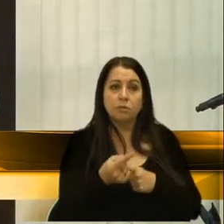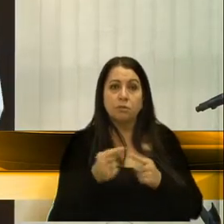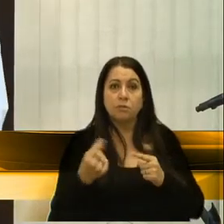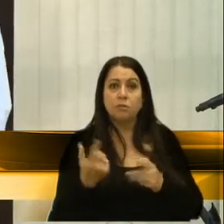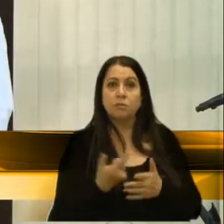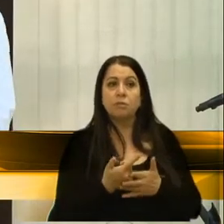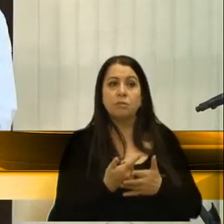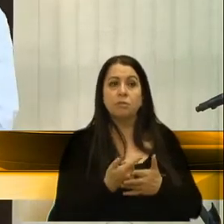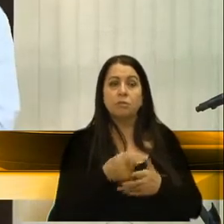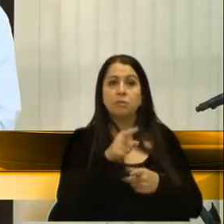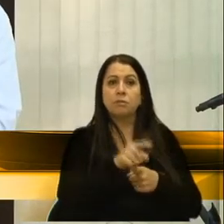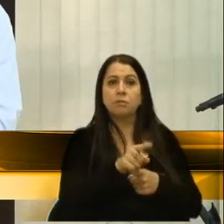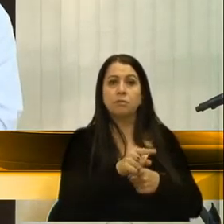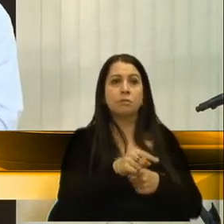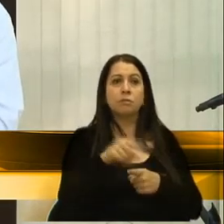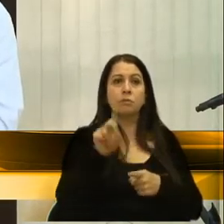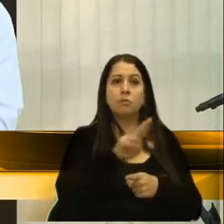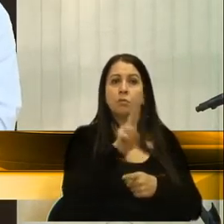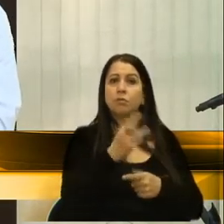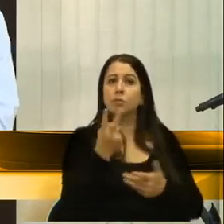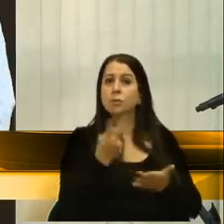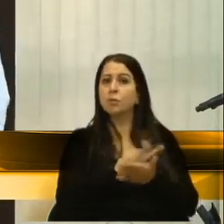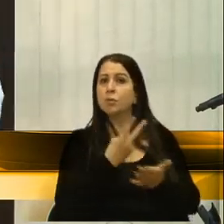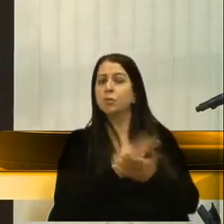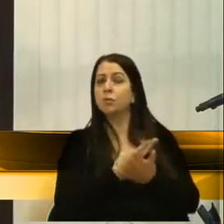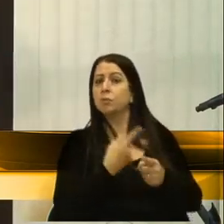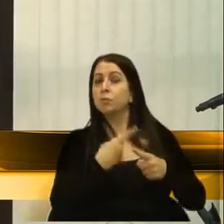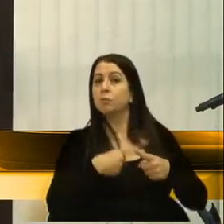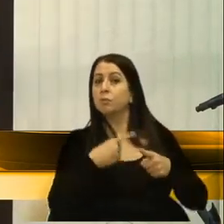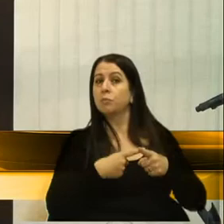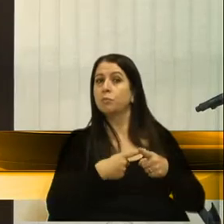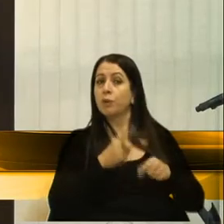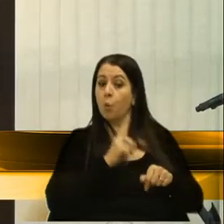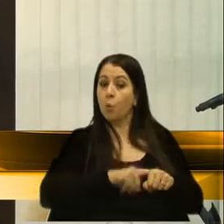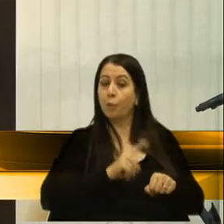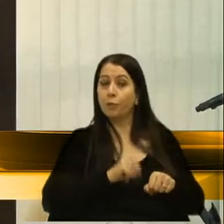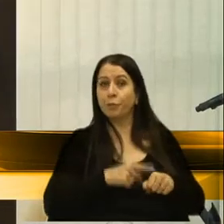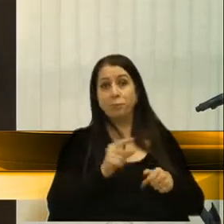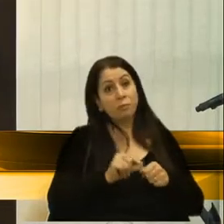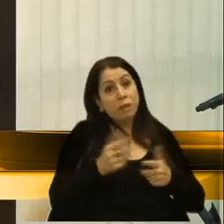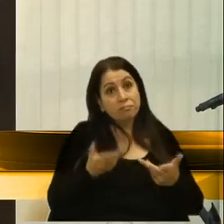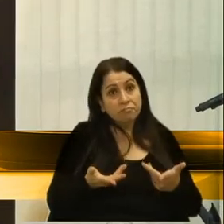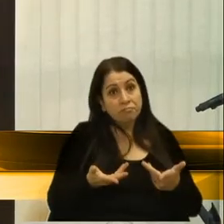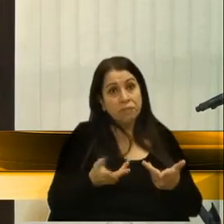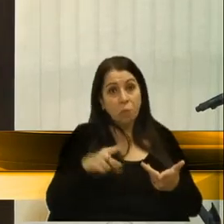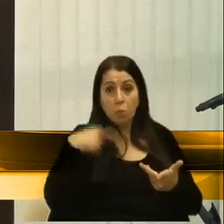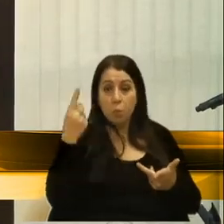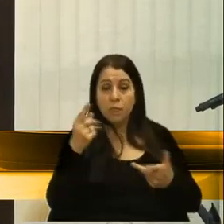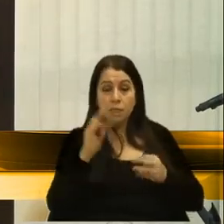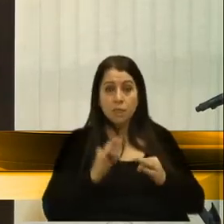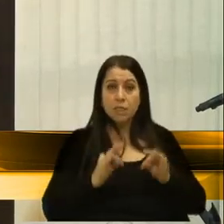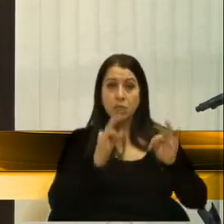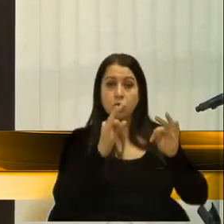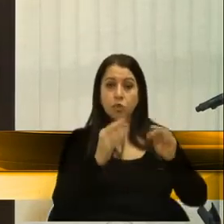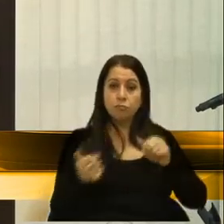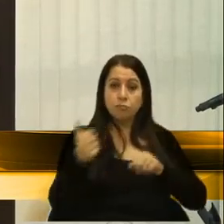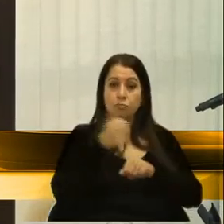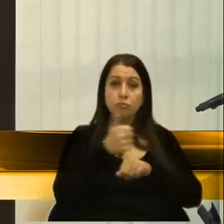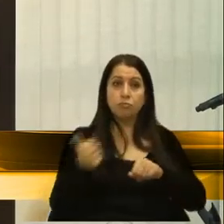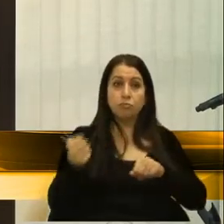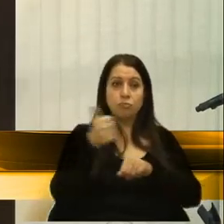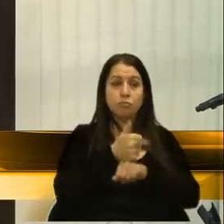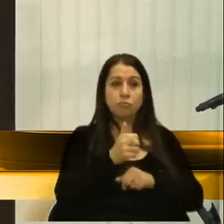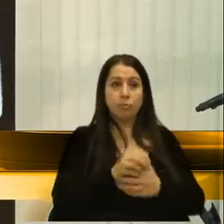sendo mal utilizados, porque o tempo fez com que outras tecnologias aparecessem